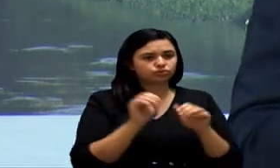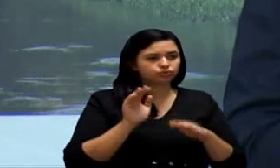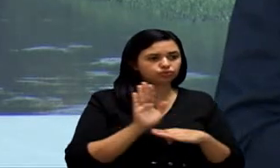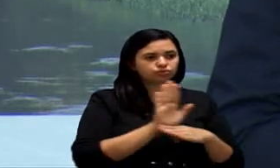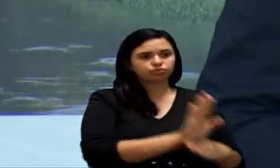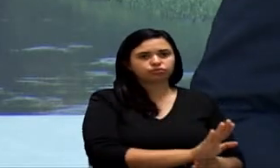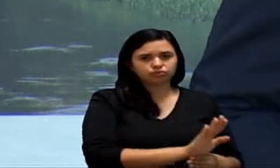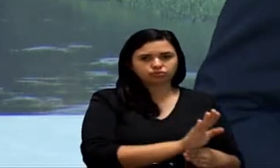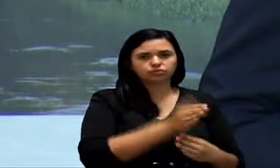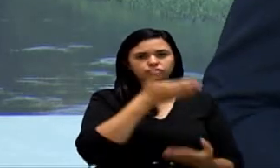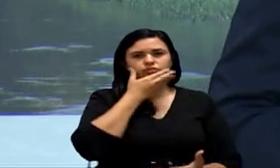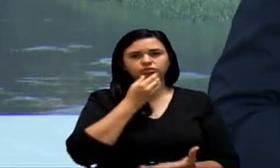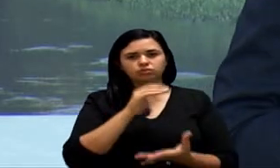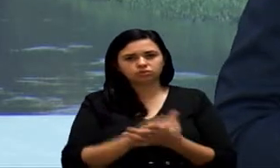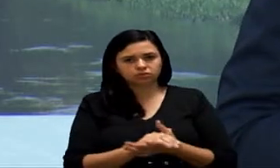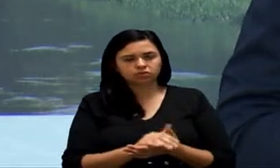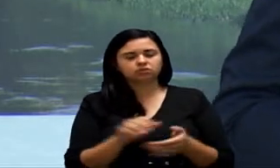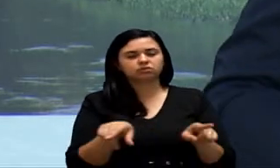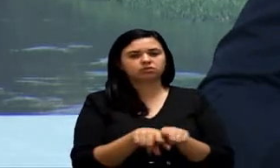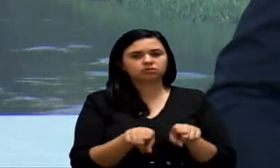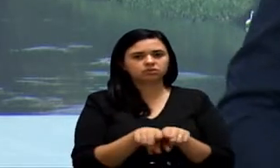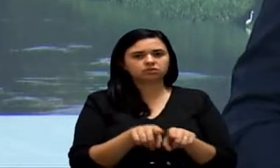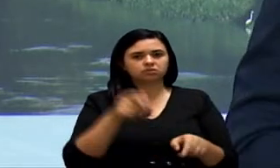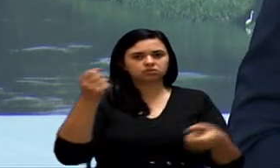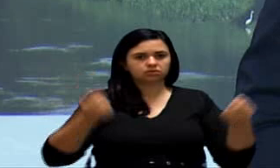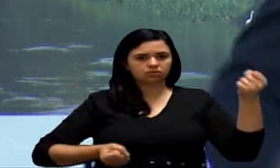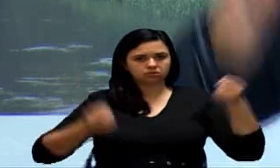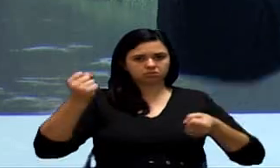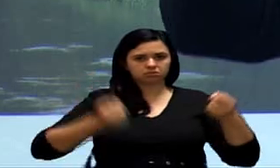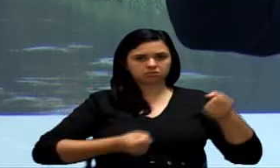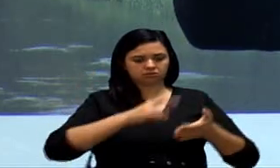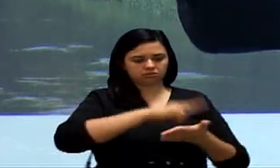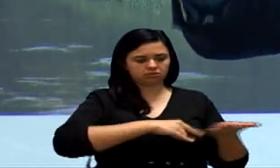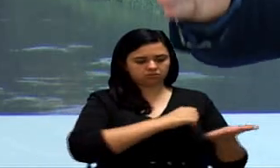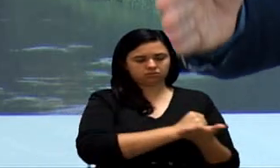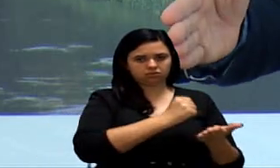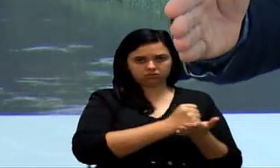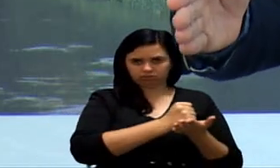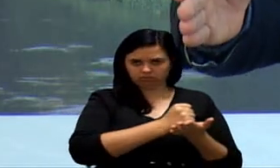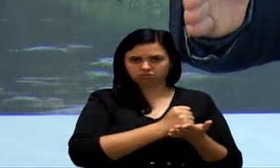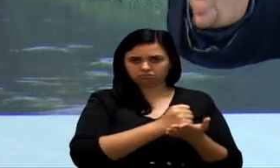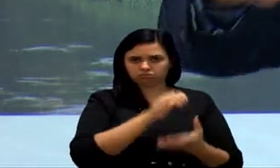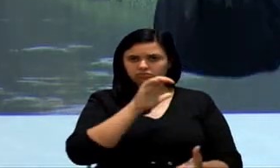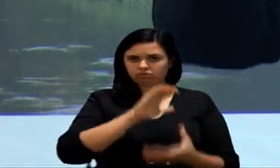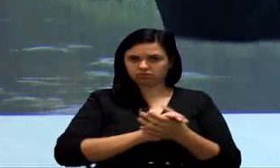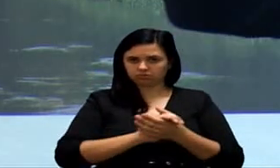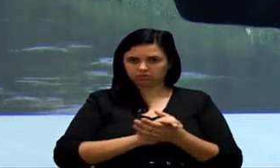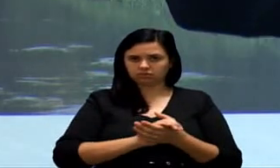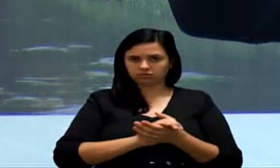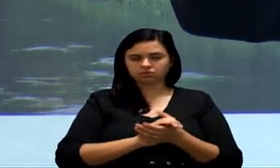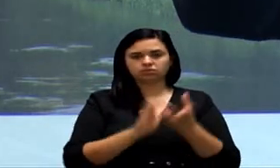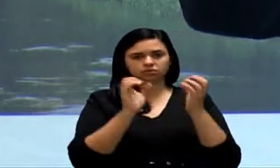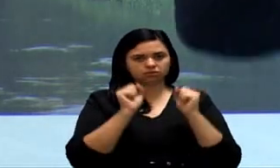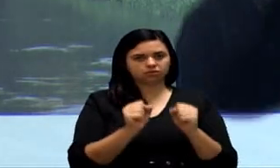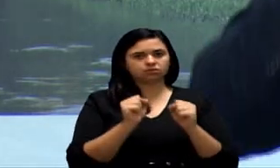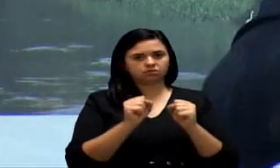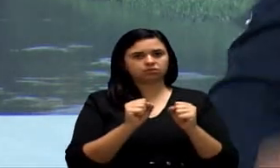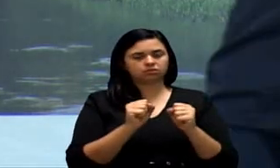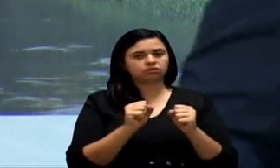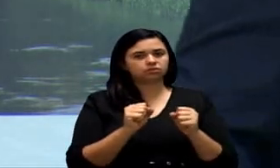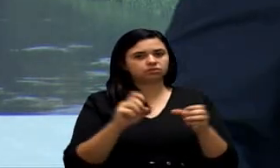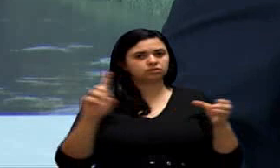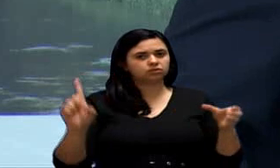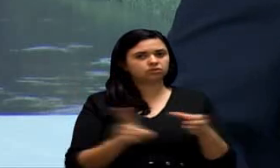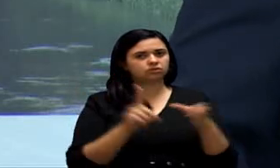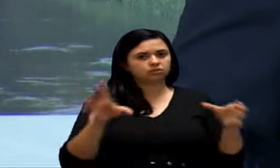casada ou provada que está junto com o caminhoneiro no papel, ela pode entrar, ela tem que ter um... O que acontecia? A